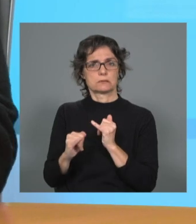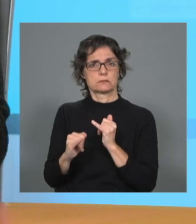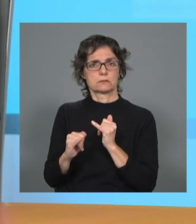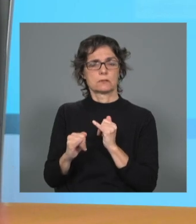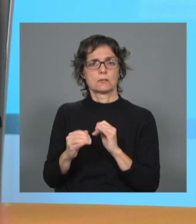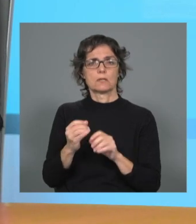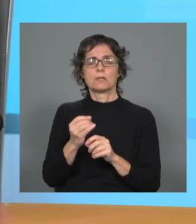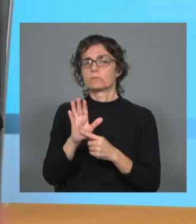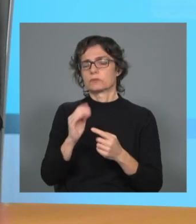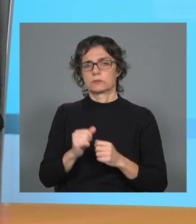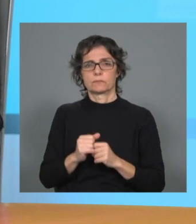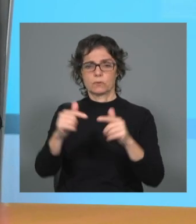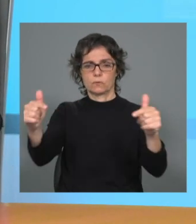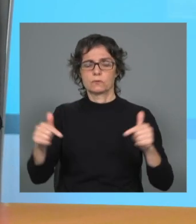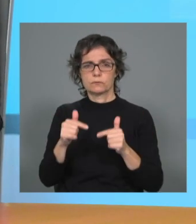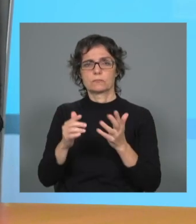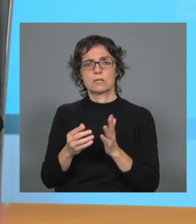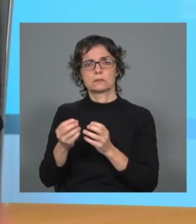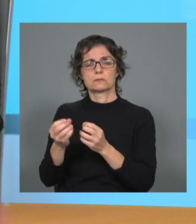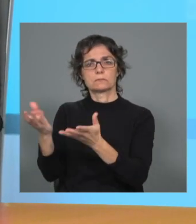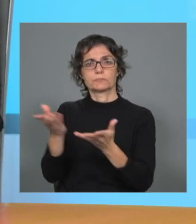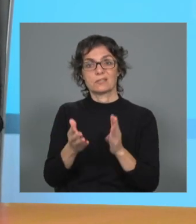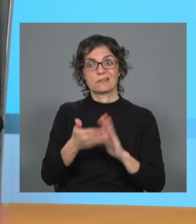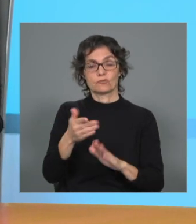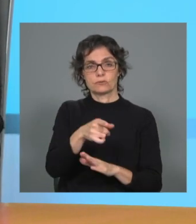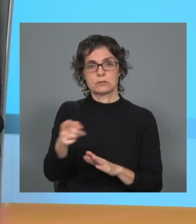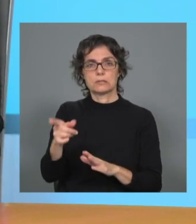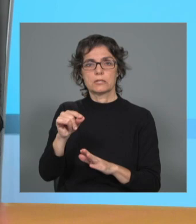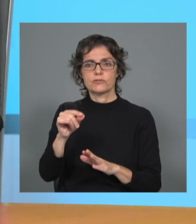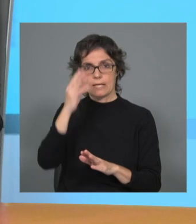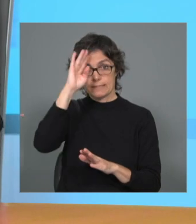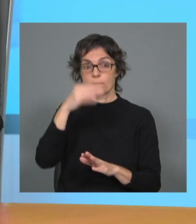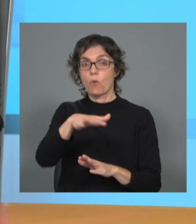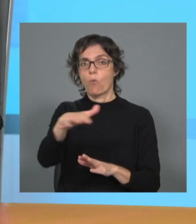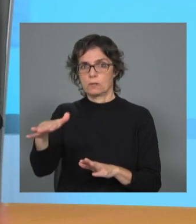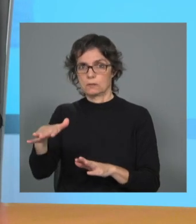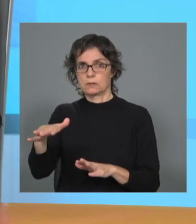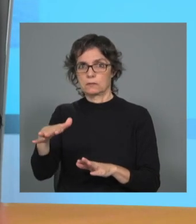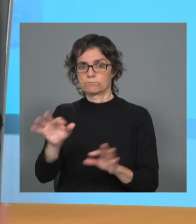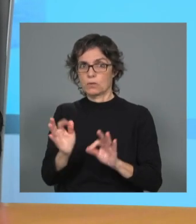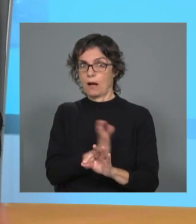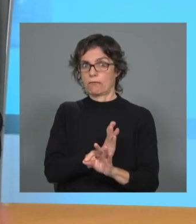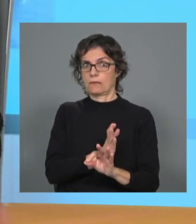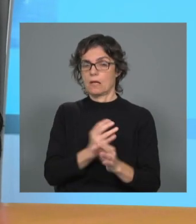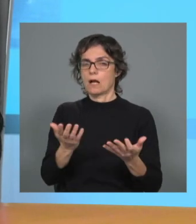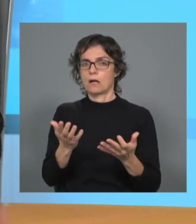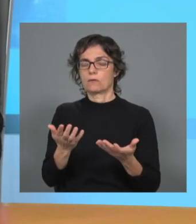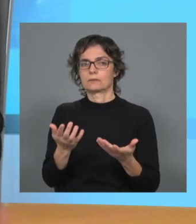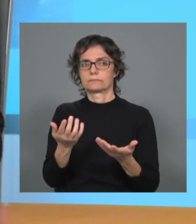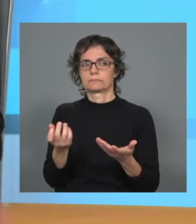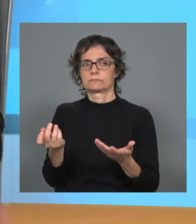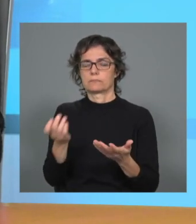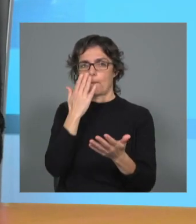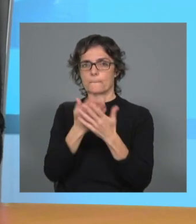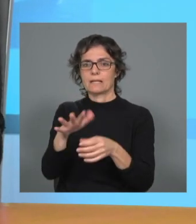portanto, os espaços, por exemplo, de alojamento de urgência estavam identificados já no território da Ucrânia. Agora, se a situação se explode,